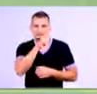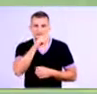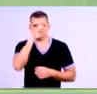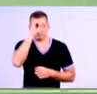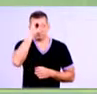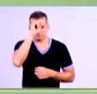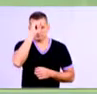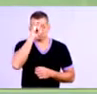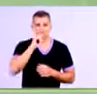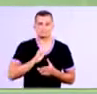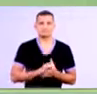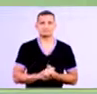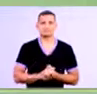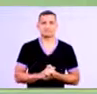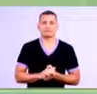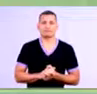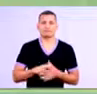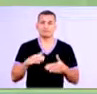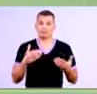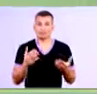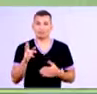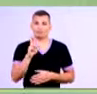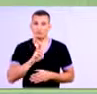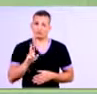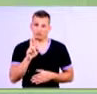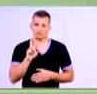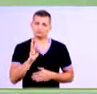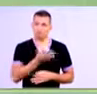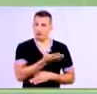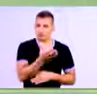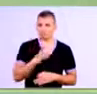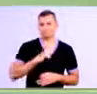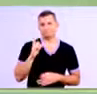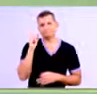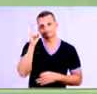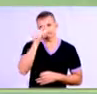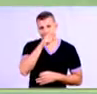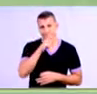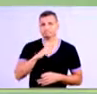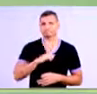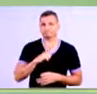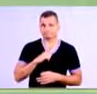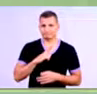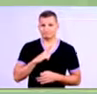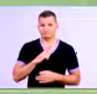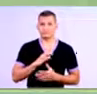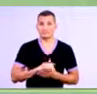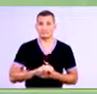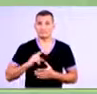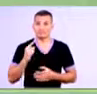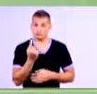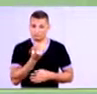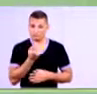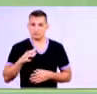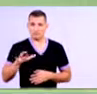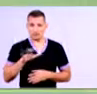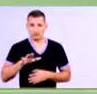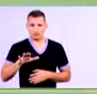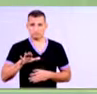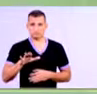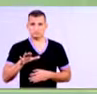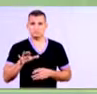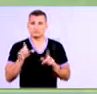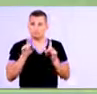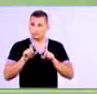aprendidas. E aí os nossos usuários, eles têm dificuldade. E nós, da área de informática, nós geralmente colocamos